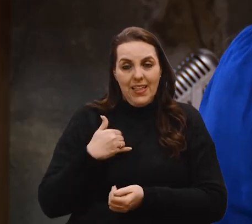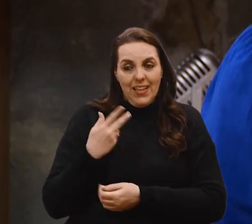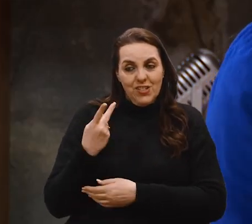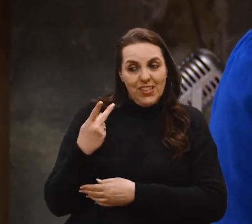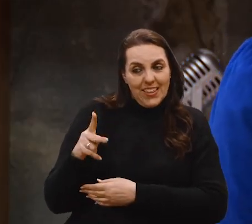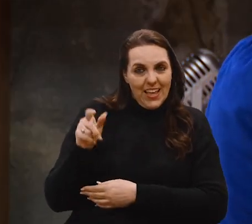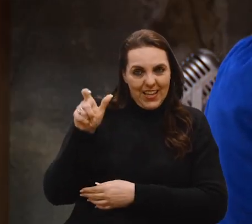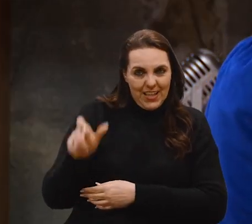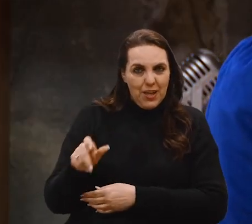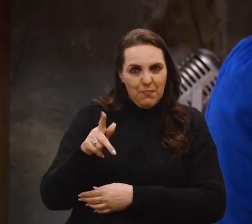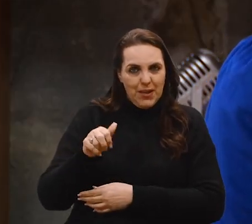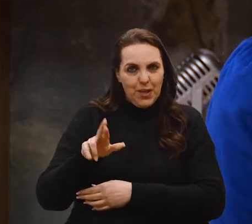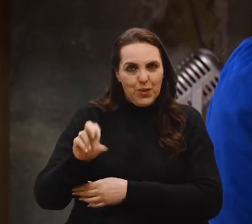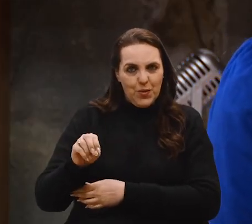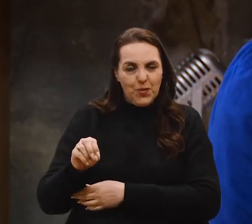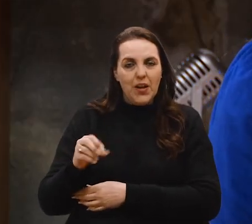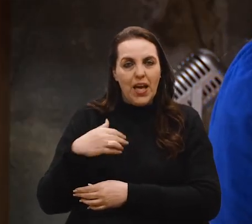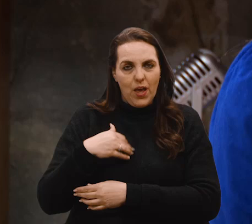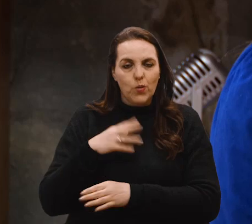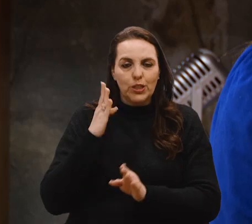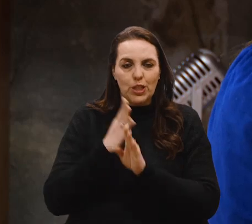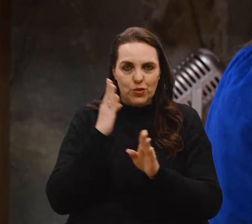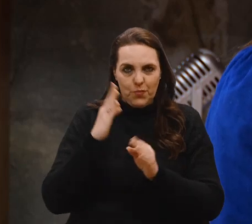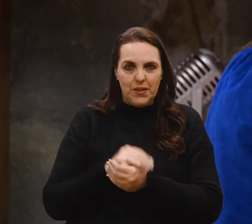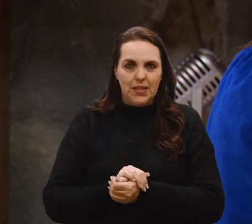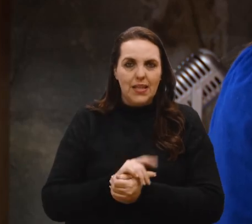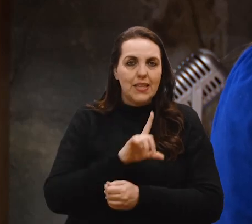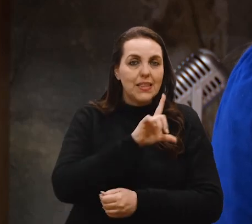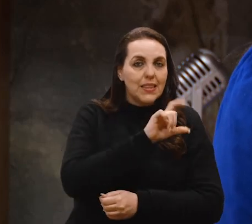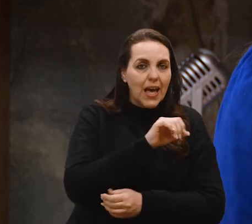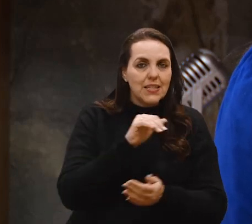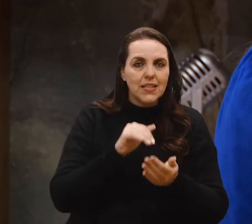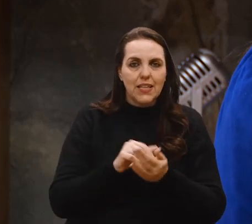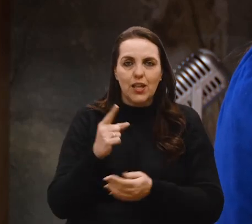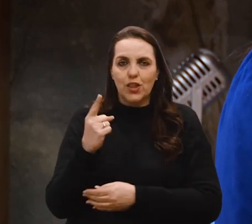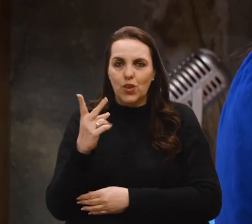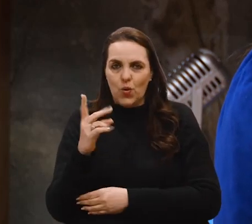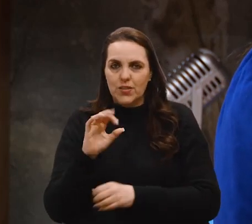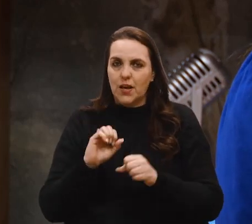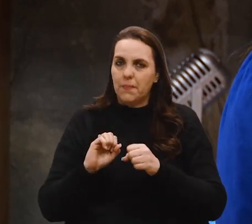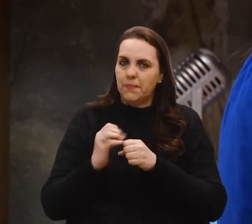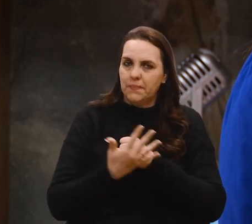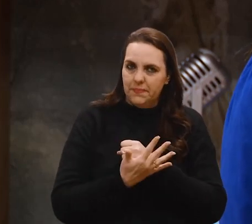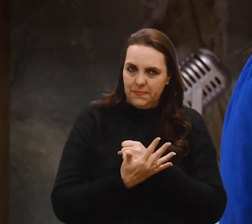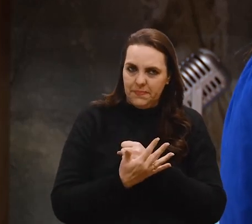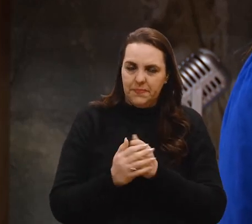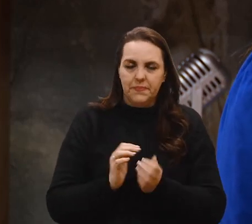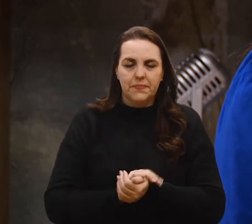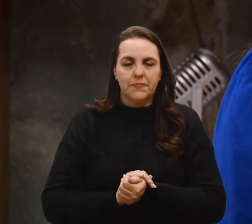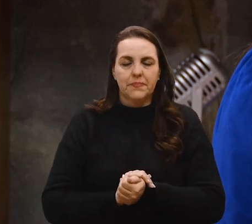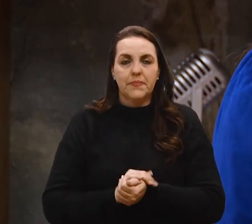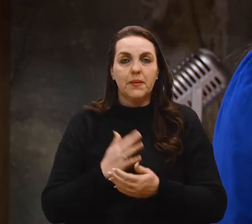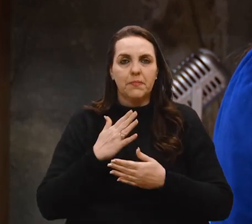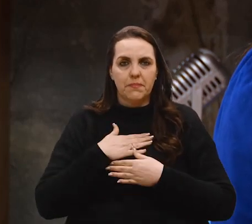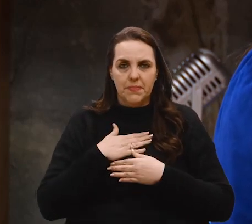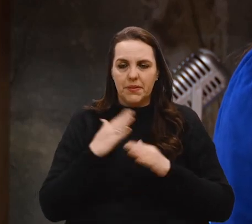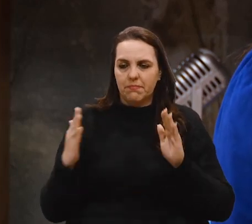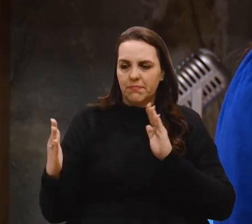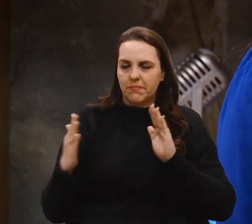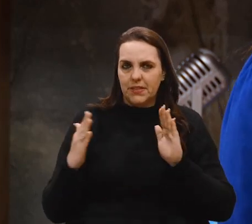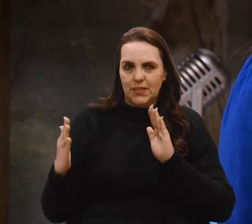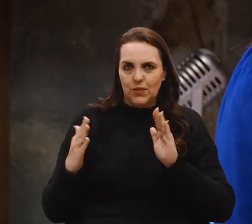superdotada. Porque, para mim, dos meus 10 até os 12 foi pandemia. Né? A minha pandemia foi dos 10 aos